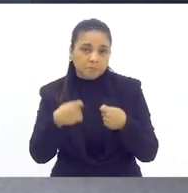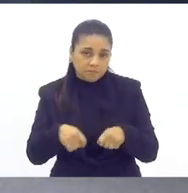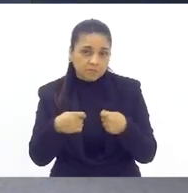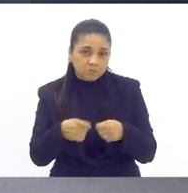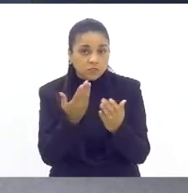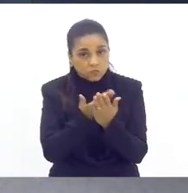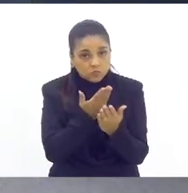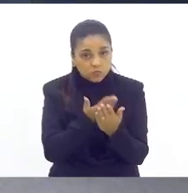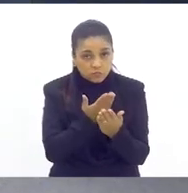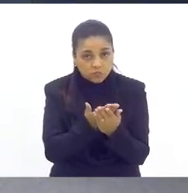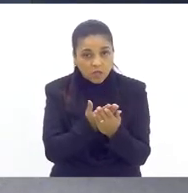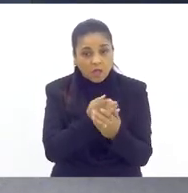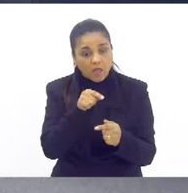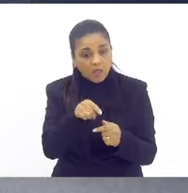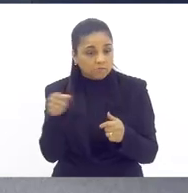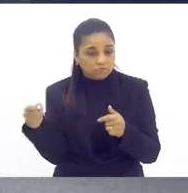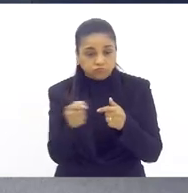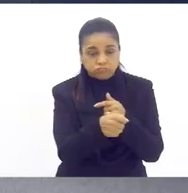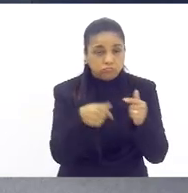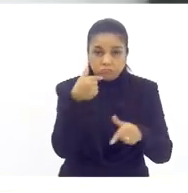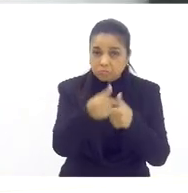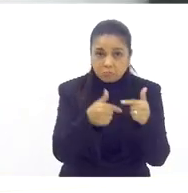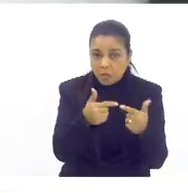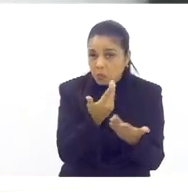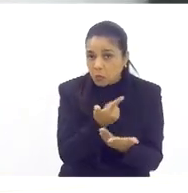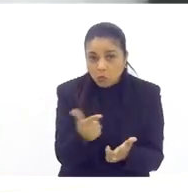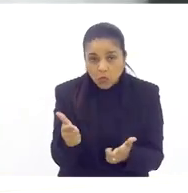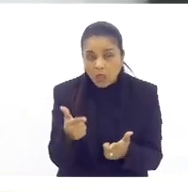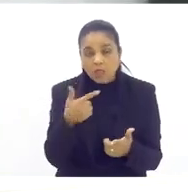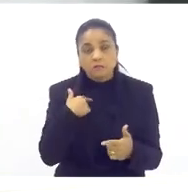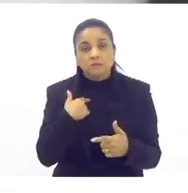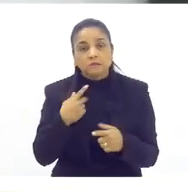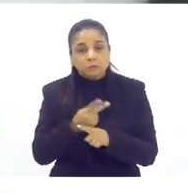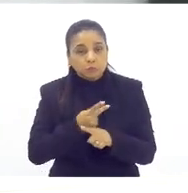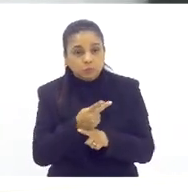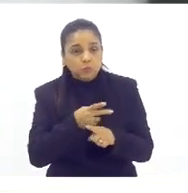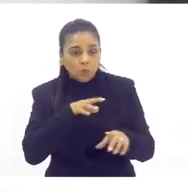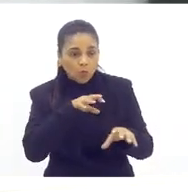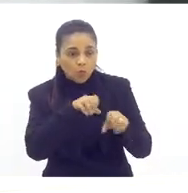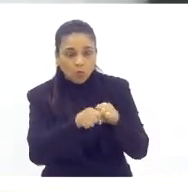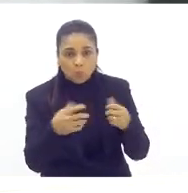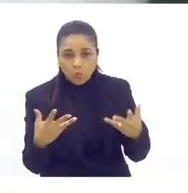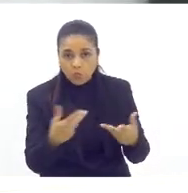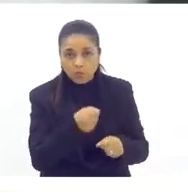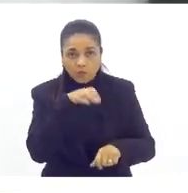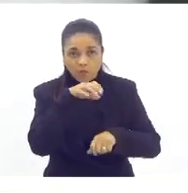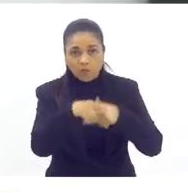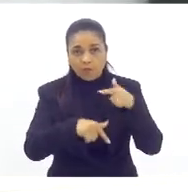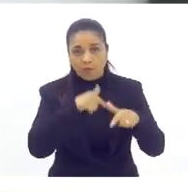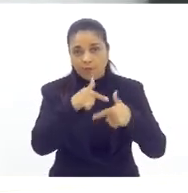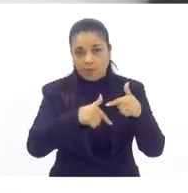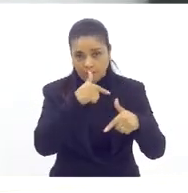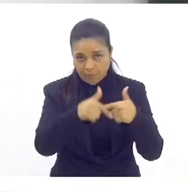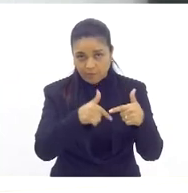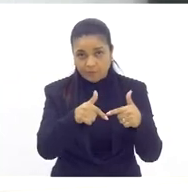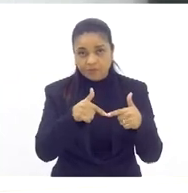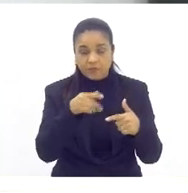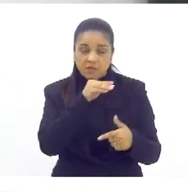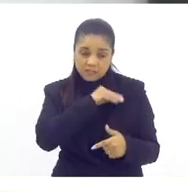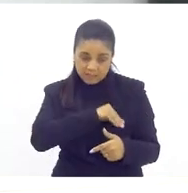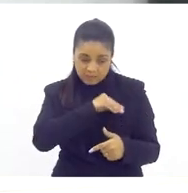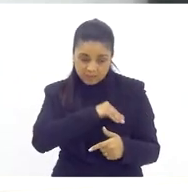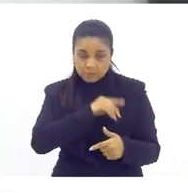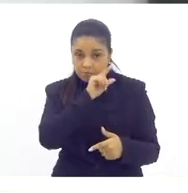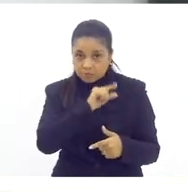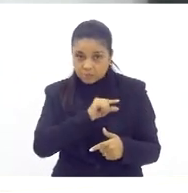estudantes que estão desempregados em busca de uma qualificação profissional e garantia ele Talvez um mínimo de renda ali